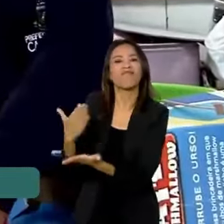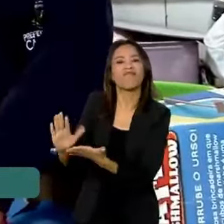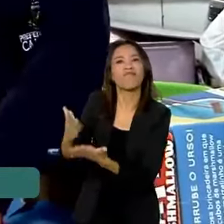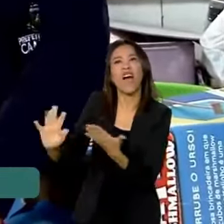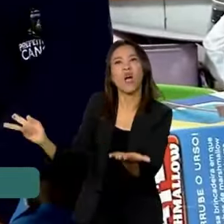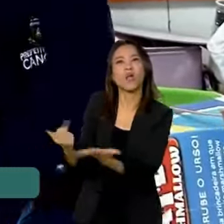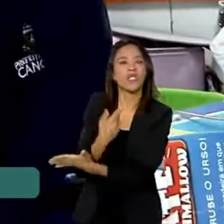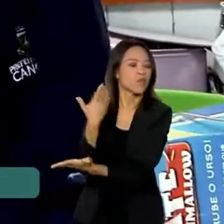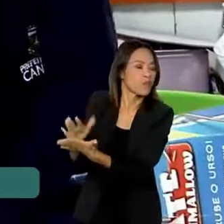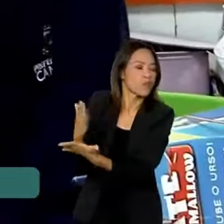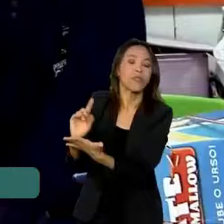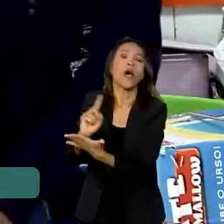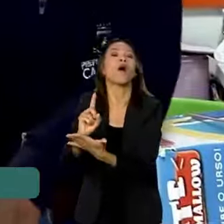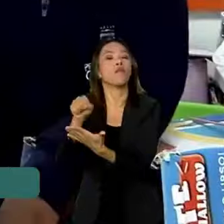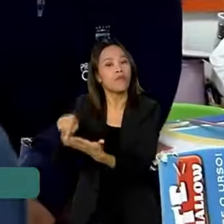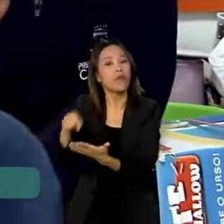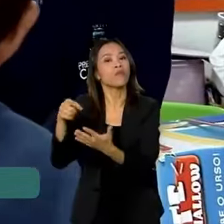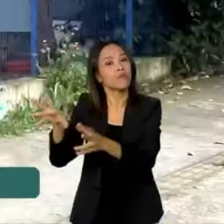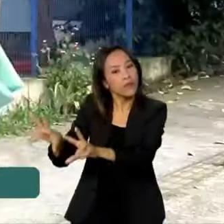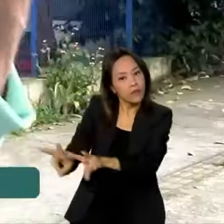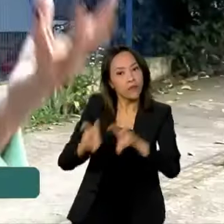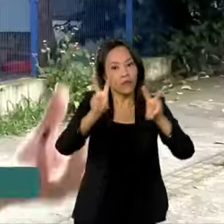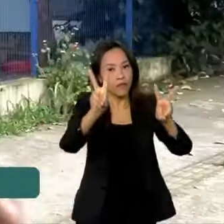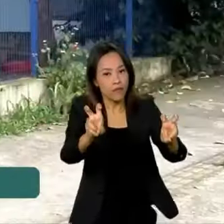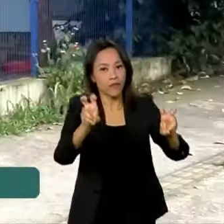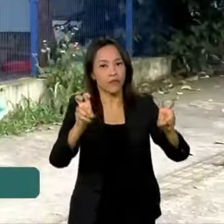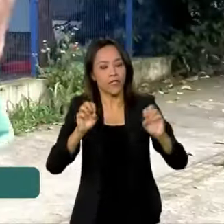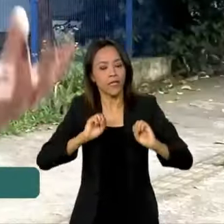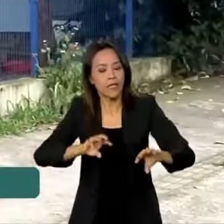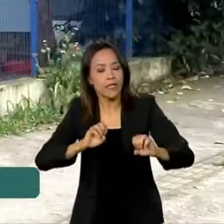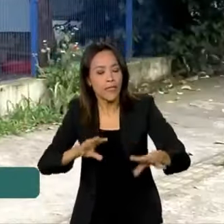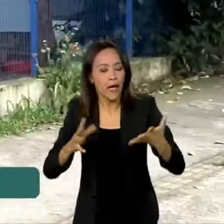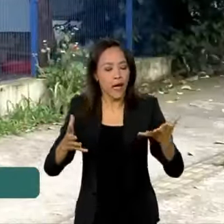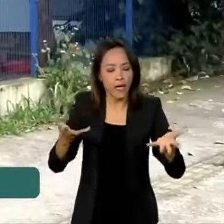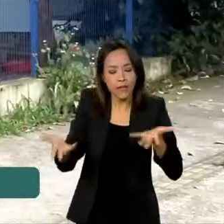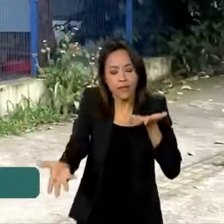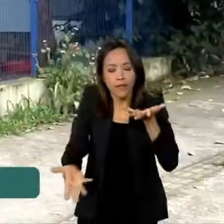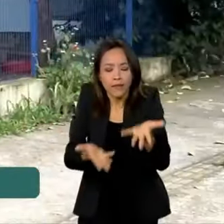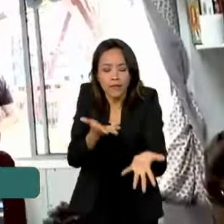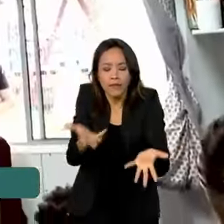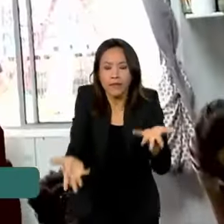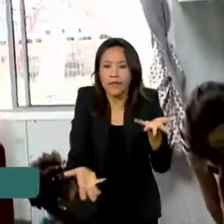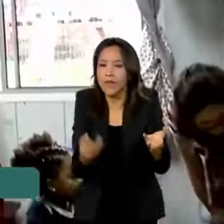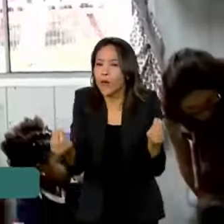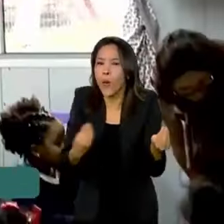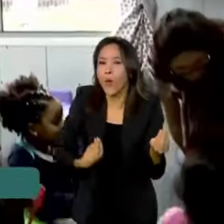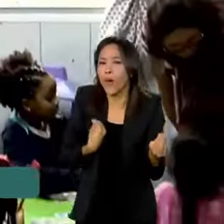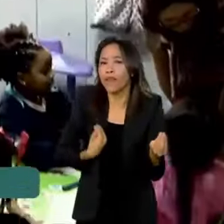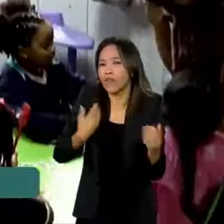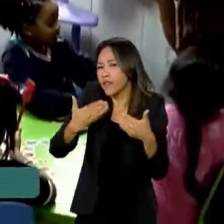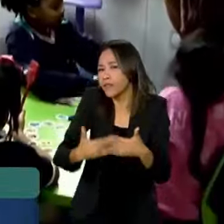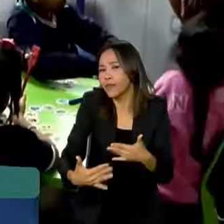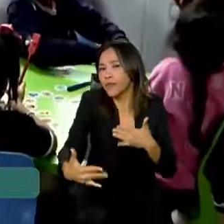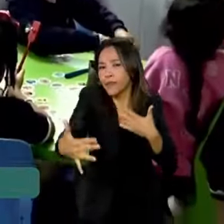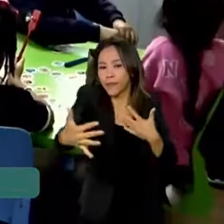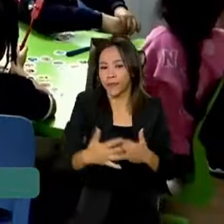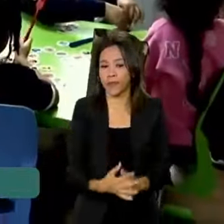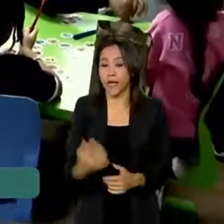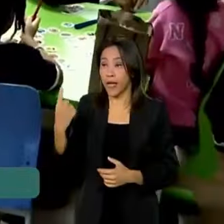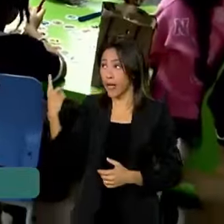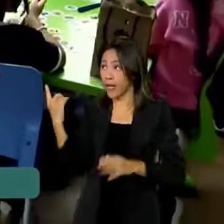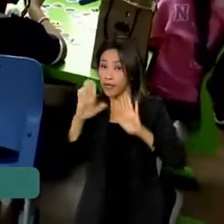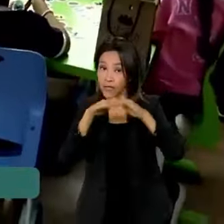aconteceu e como vamos e como vamos trabalhar e como vai ser a nossa vida agora a em beijaflor fica no bairro